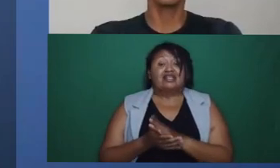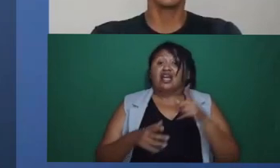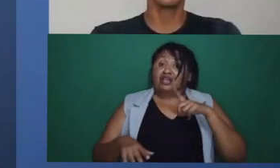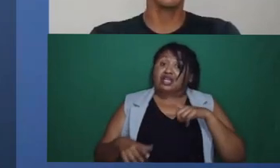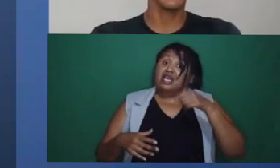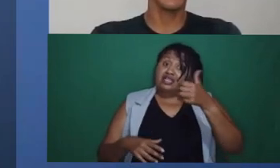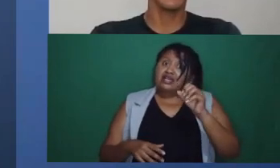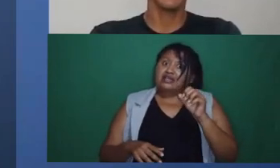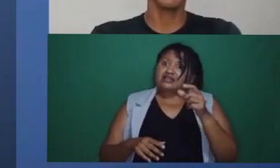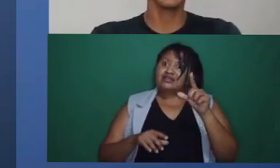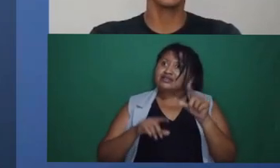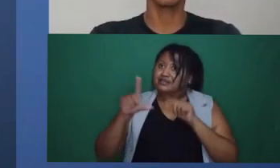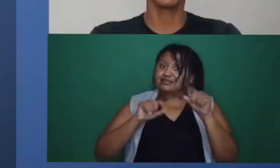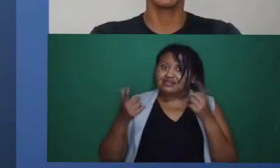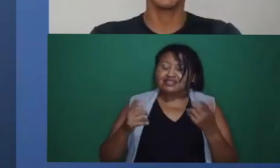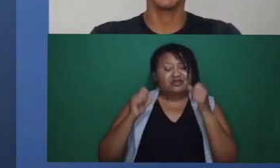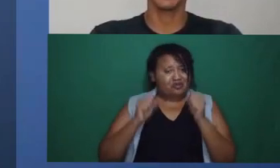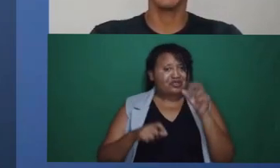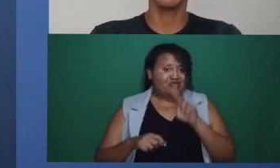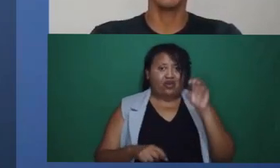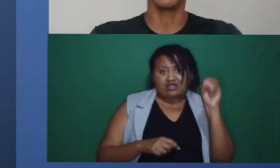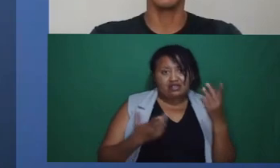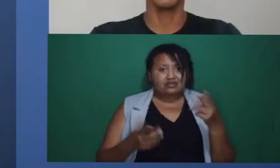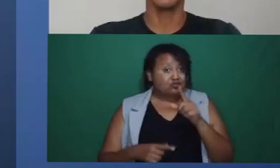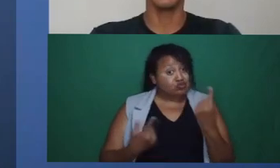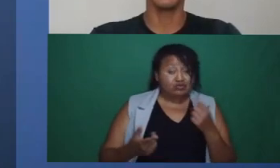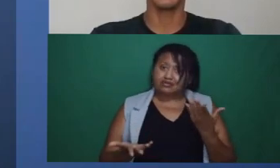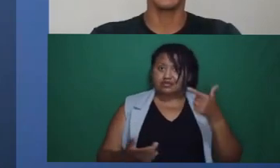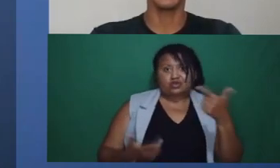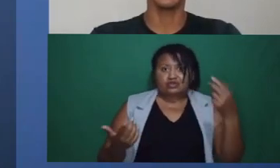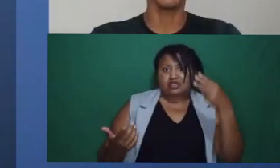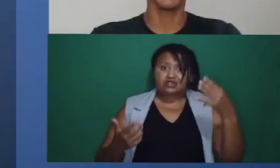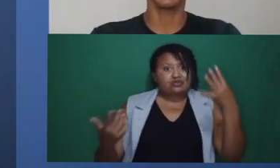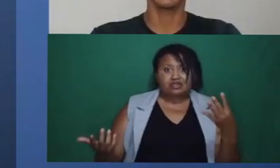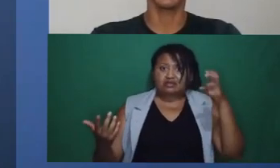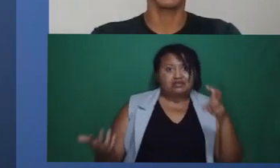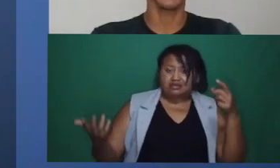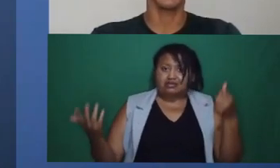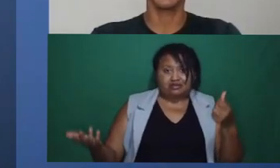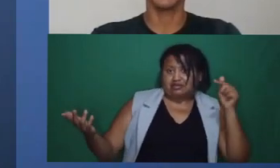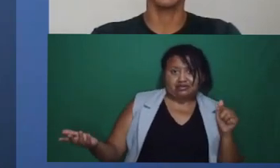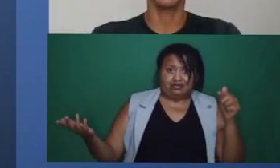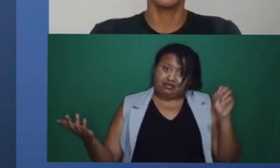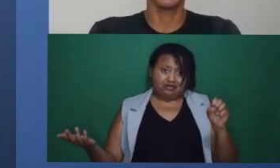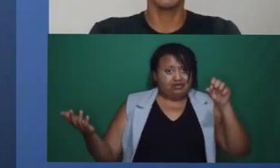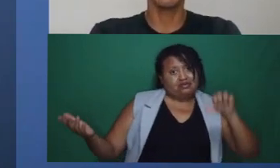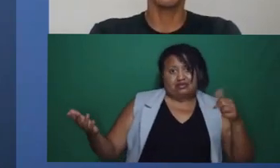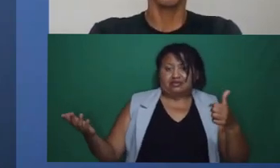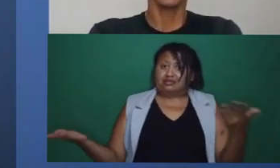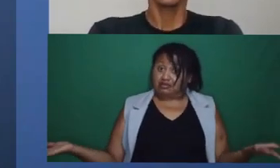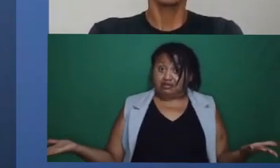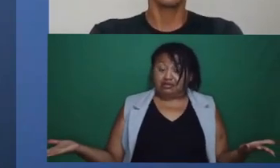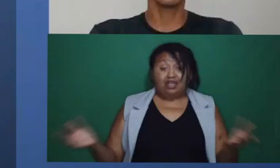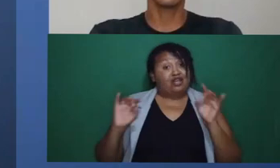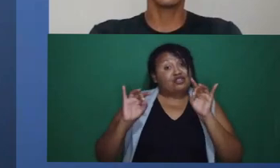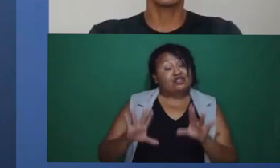eu teria 10 opções pois eu poderia usar o zero um dois o três o quatro cinco seis o sete oito nove